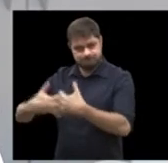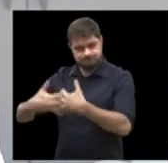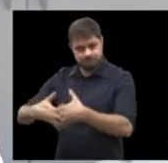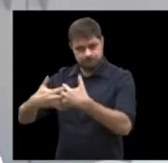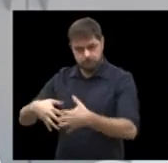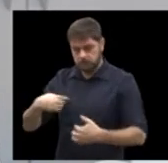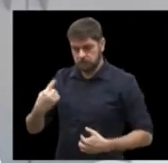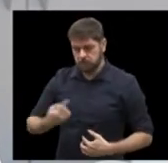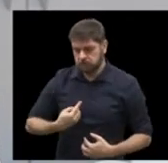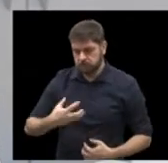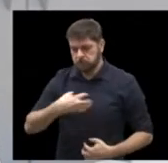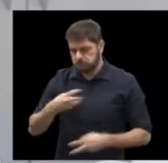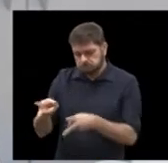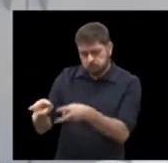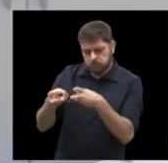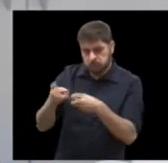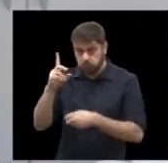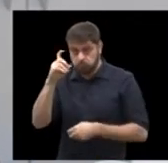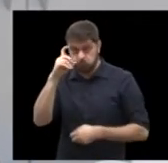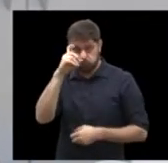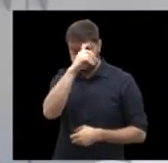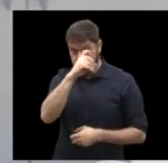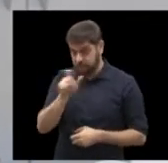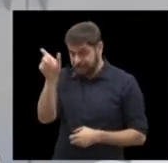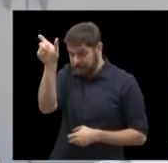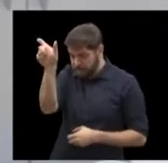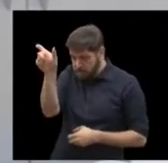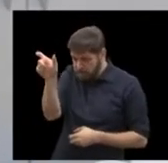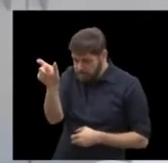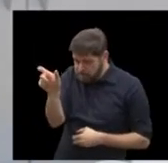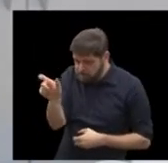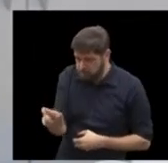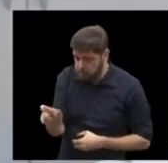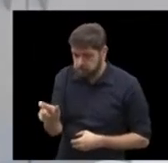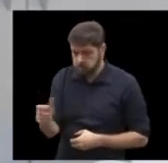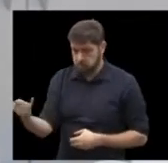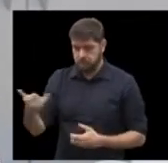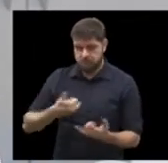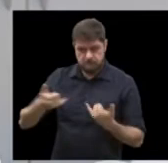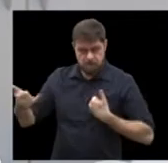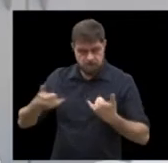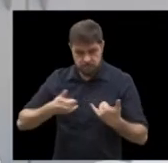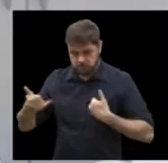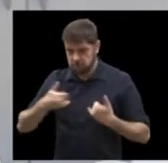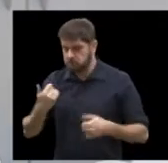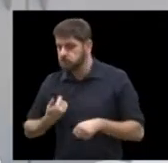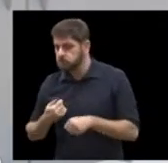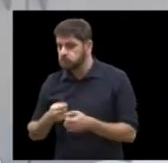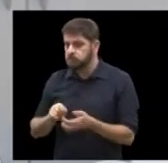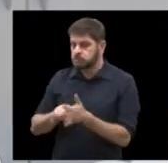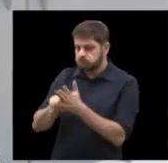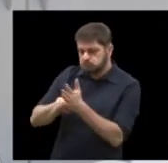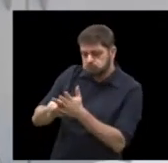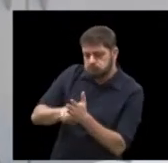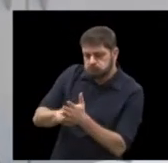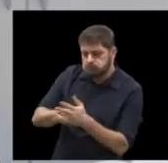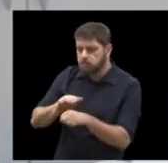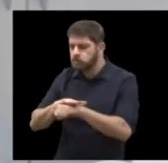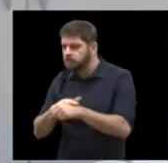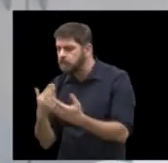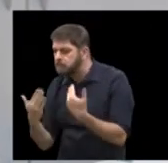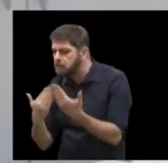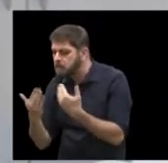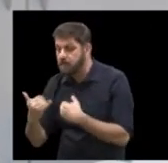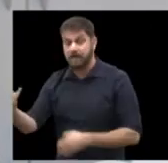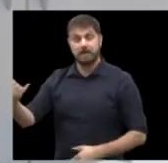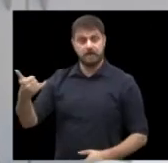Nós só sentimos a dificuldade quando o paciente, que ele relata normalmente, quando a gente colhe a história, esse paciente normalmente diz